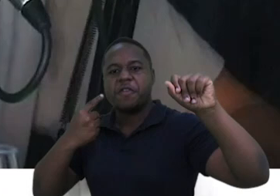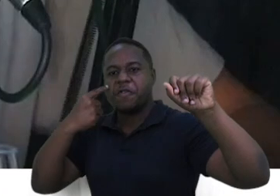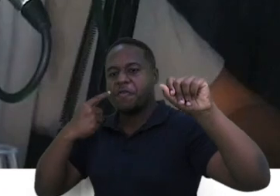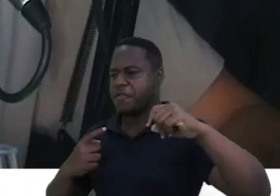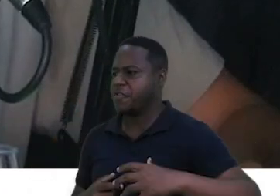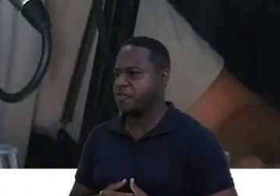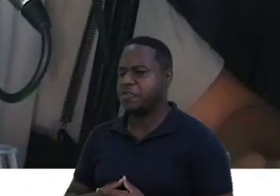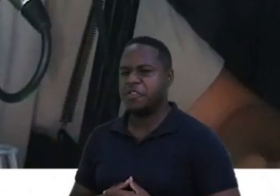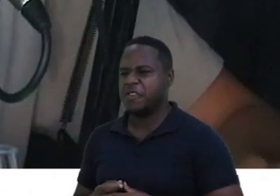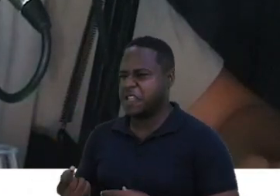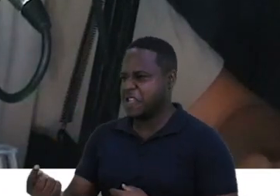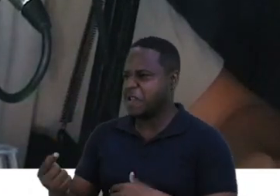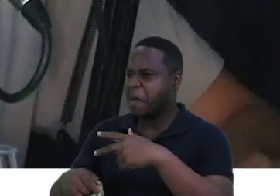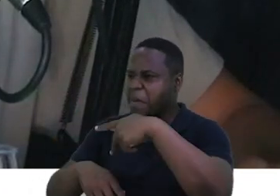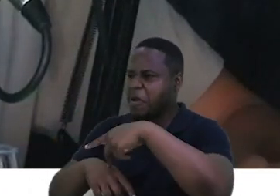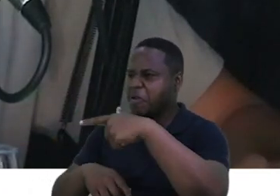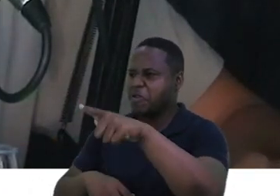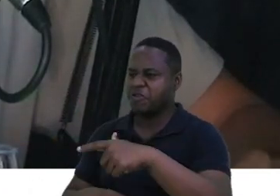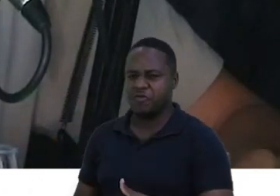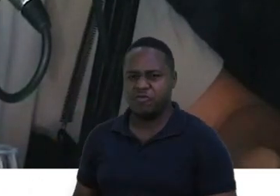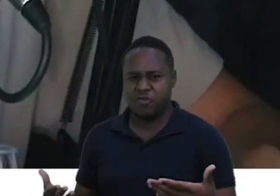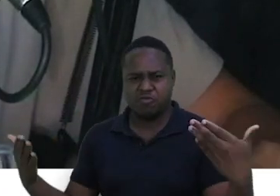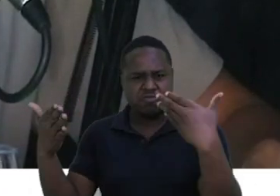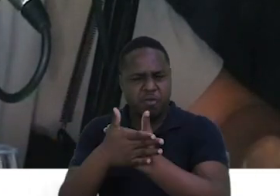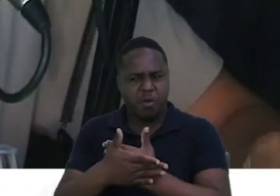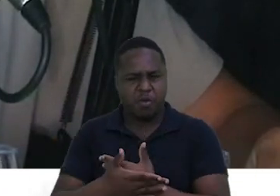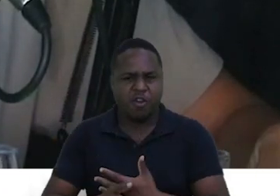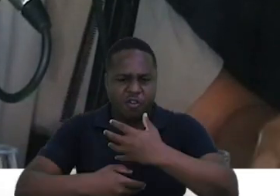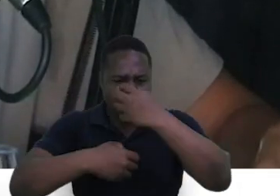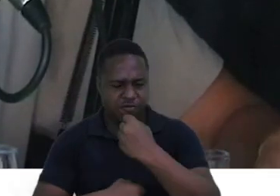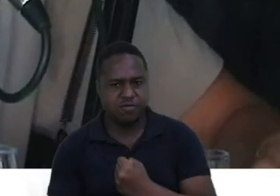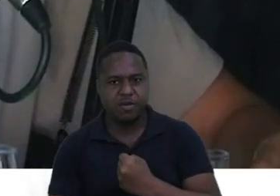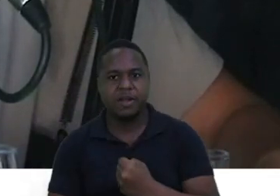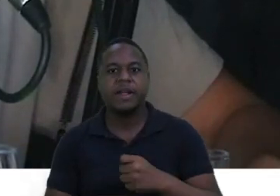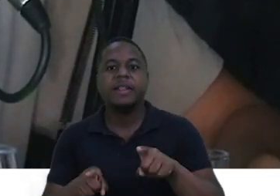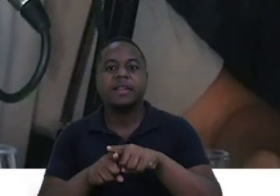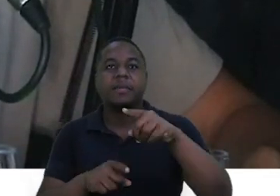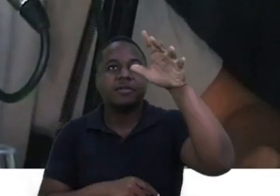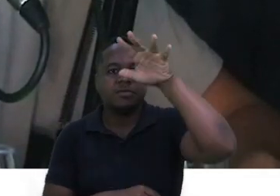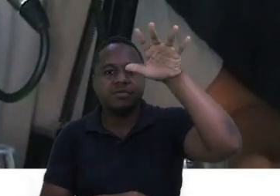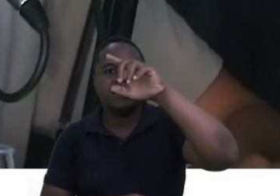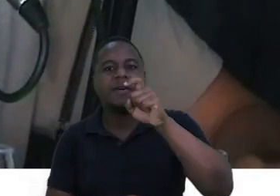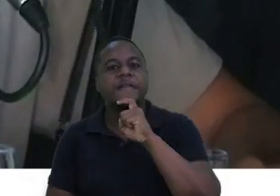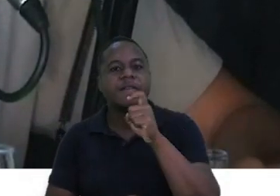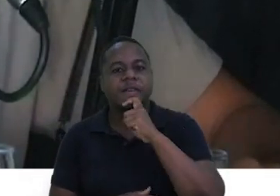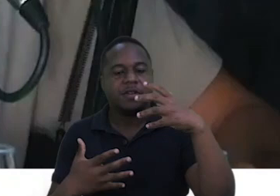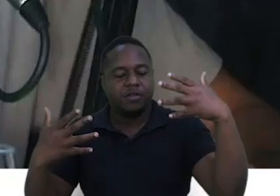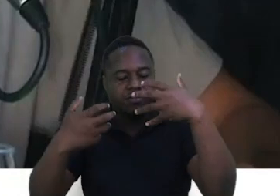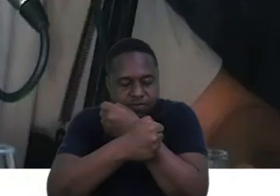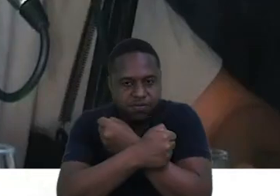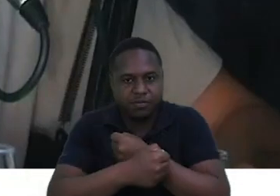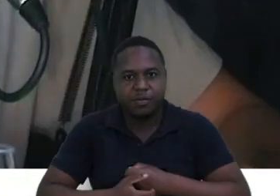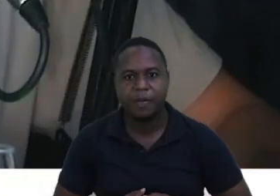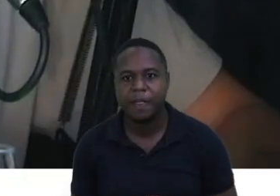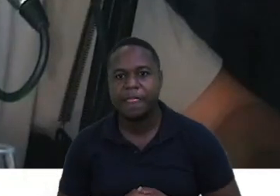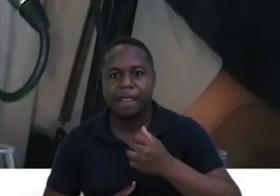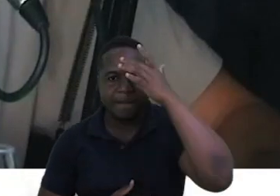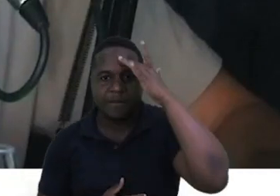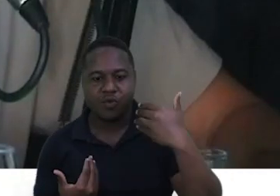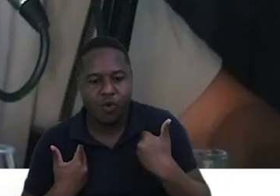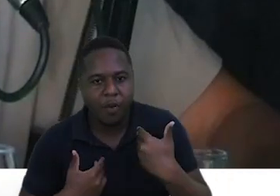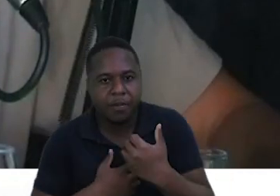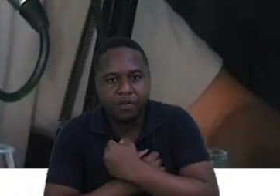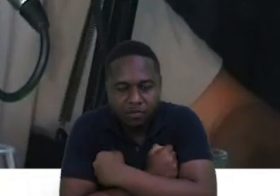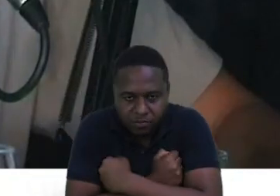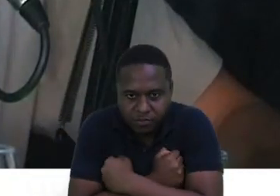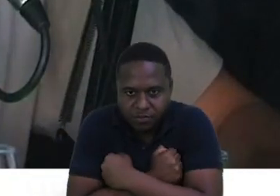mais fechadas, mais frias, o clima é mais frio também, então isso acaba... É diferente, né? Deixando o corpo todo contraído, né?